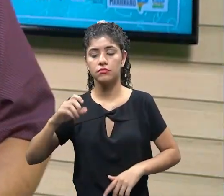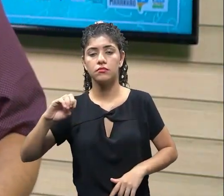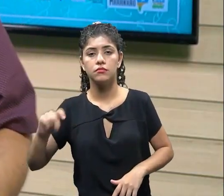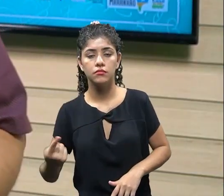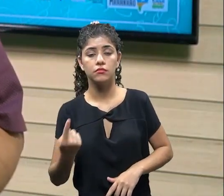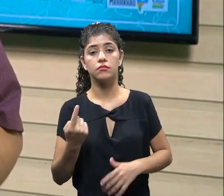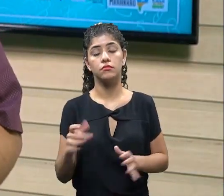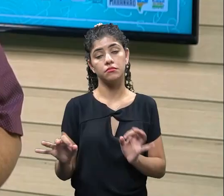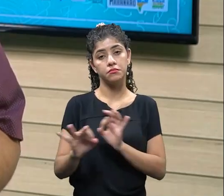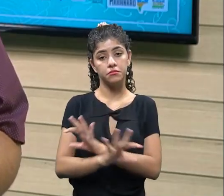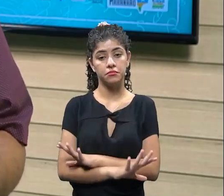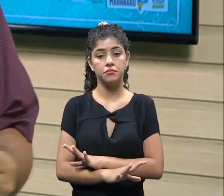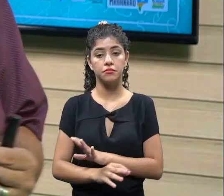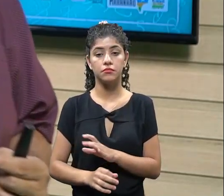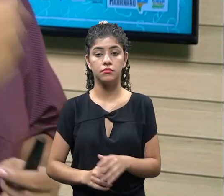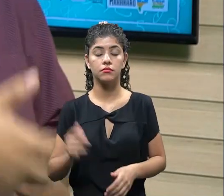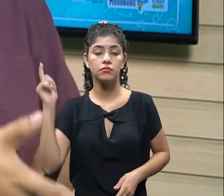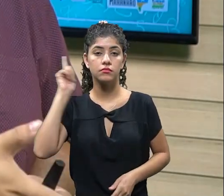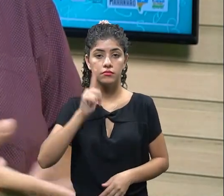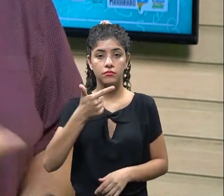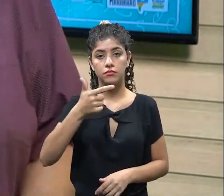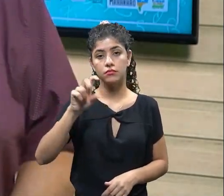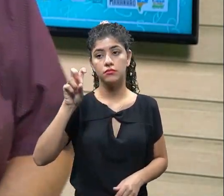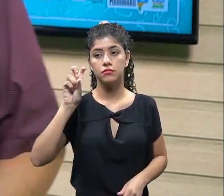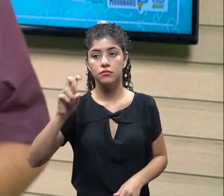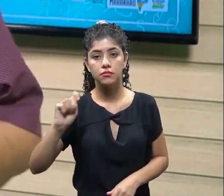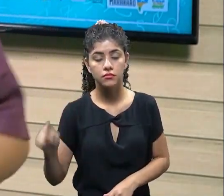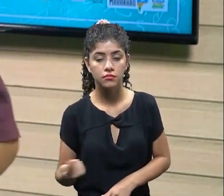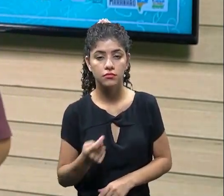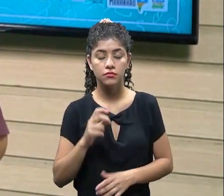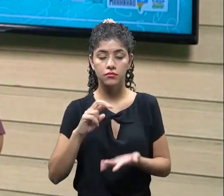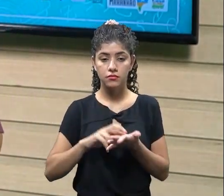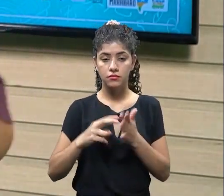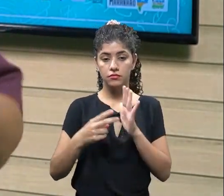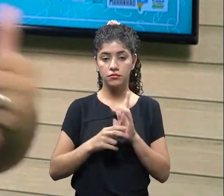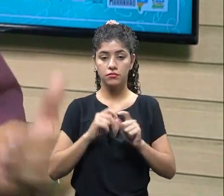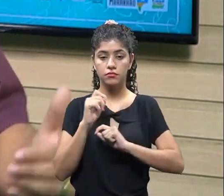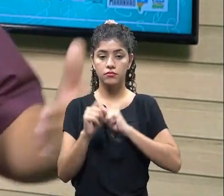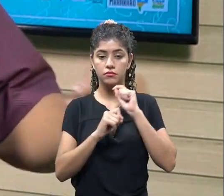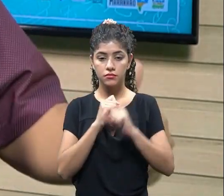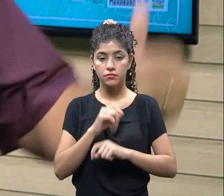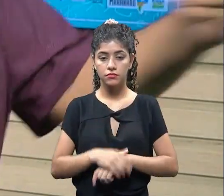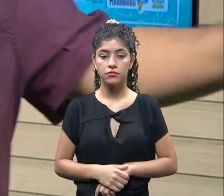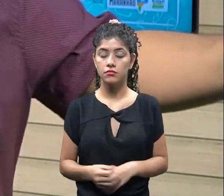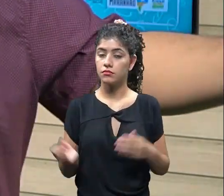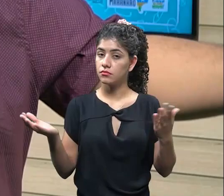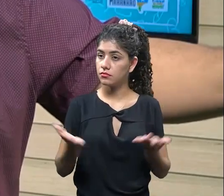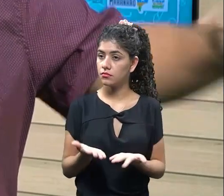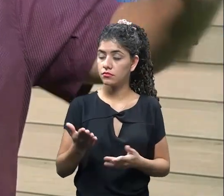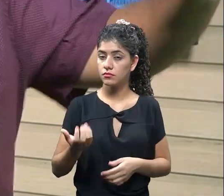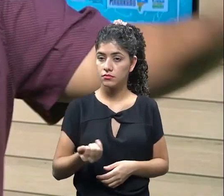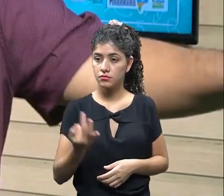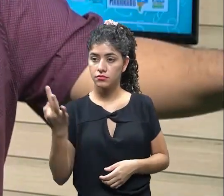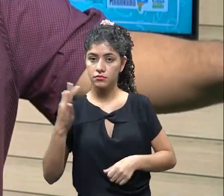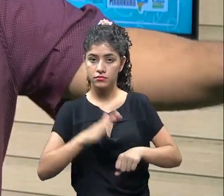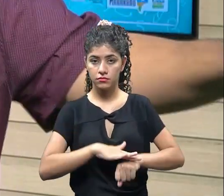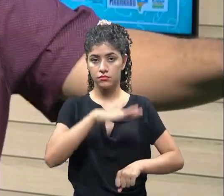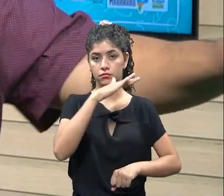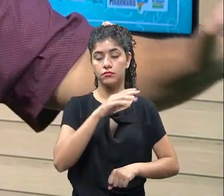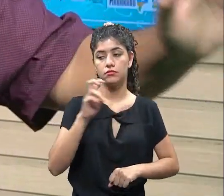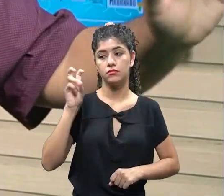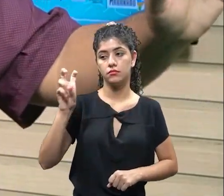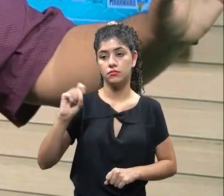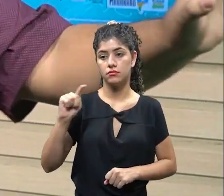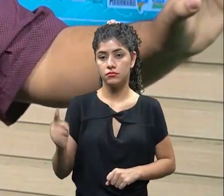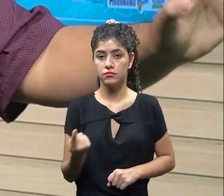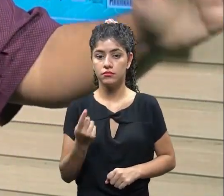e no final eu conseguir 25 mil, isso quer dizer que, pelo fato de eu quantificar, deixar o número